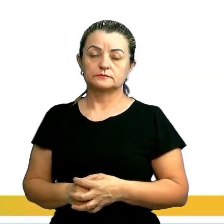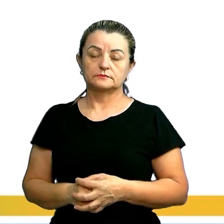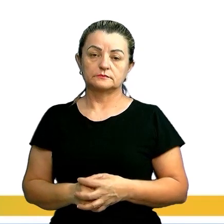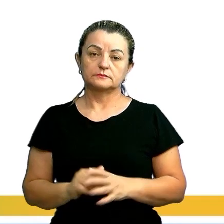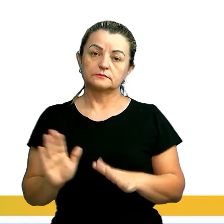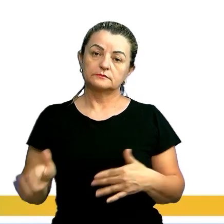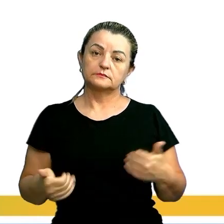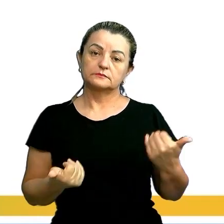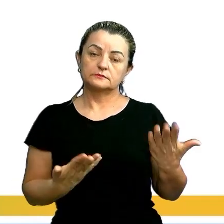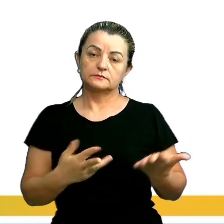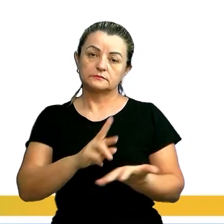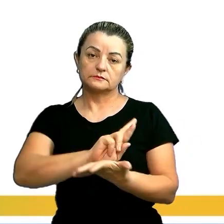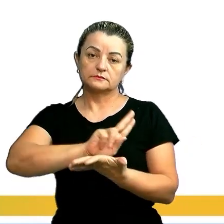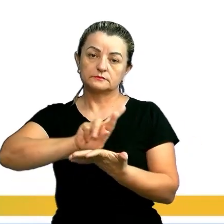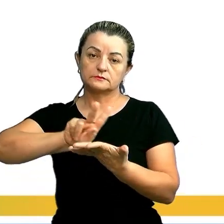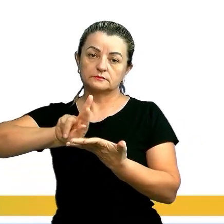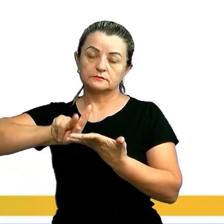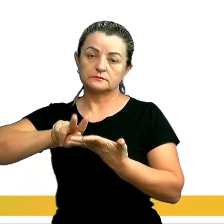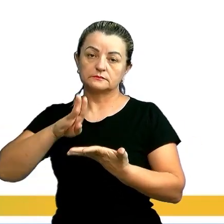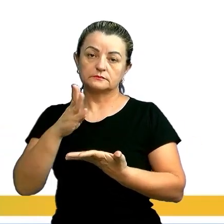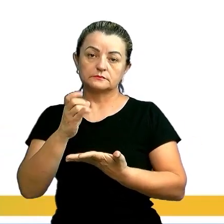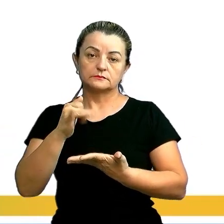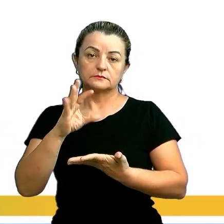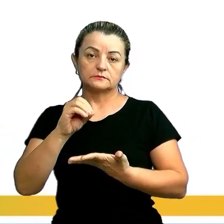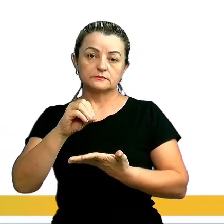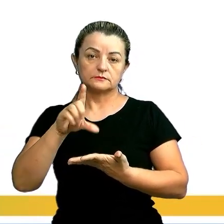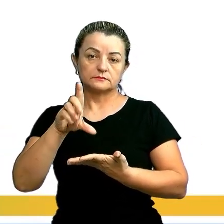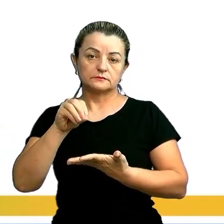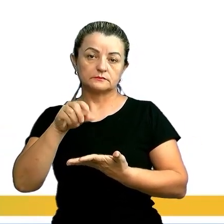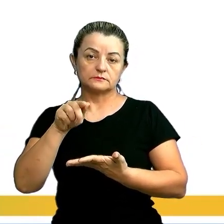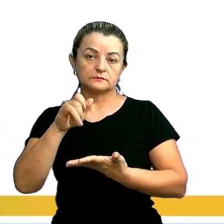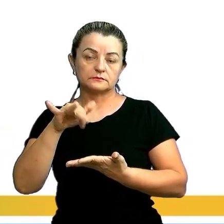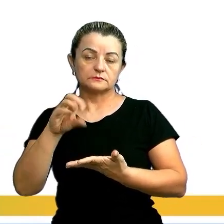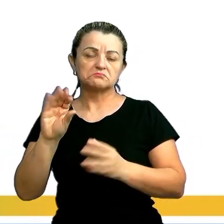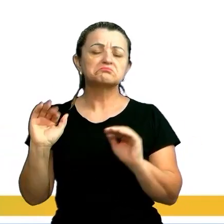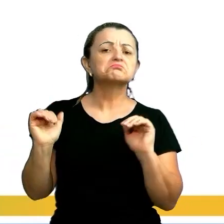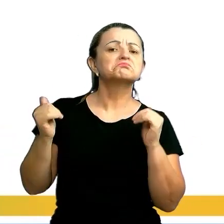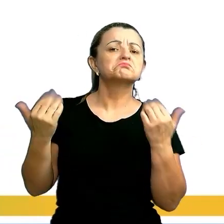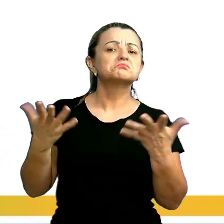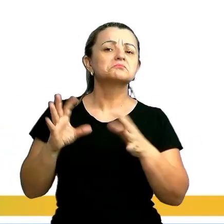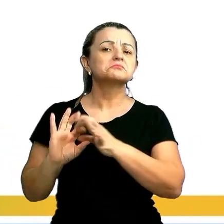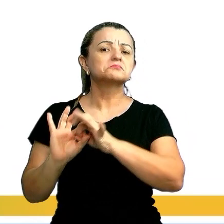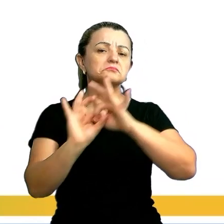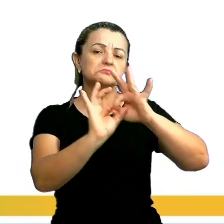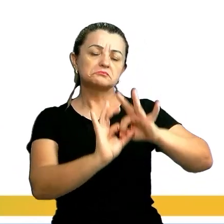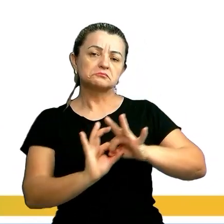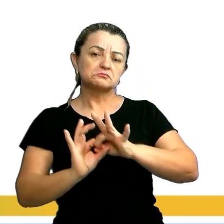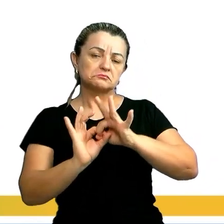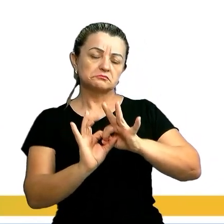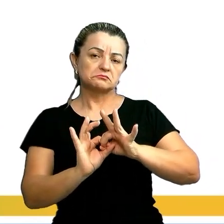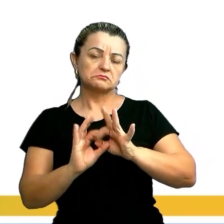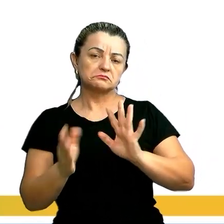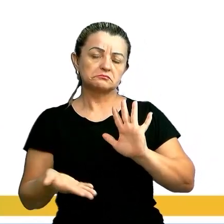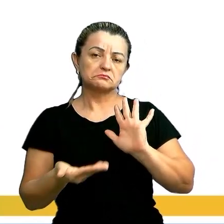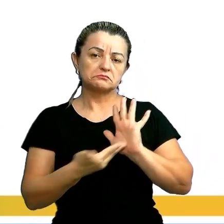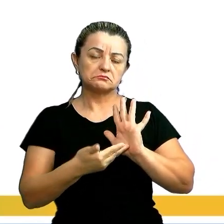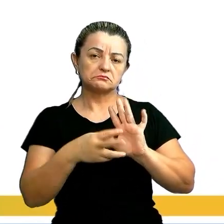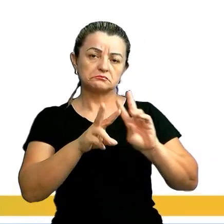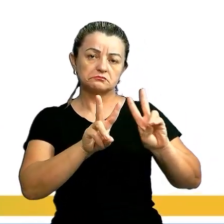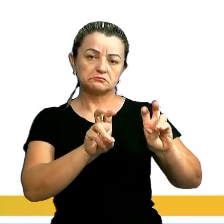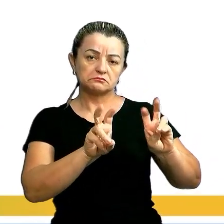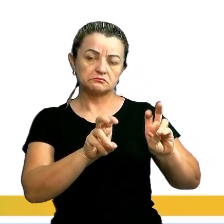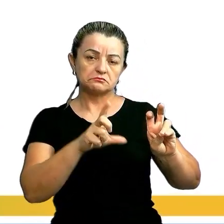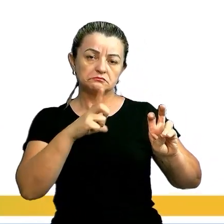Bom, diversidade biológica. Qual o contexto dessa diversidade biológica? Nós vamos tratar